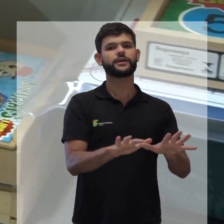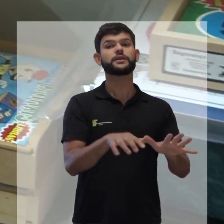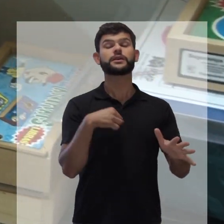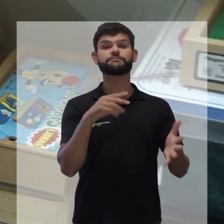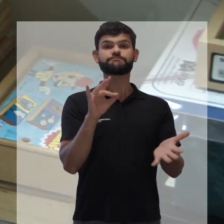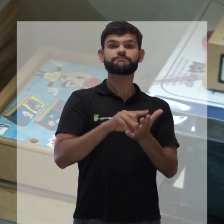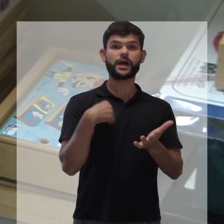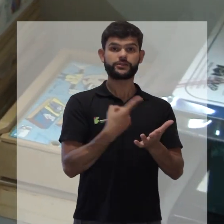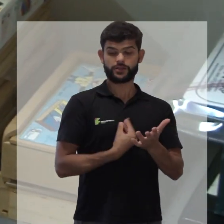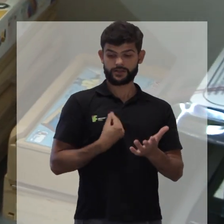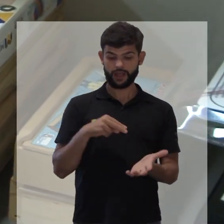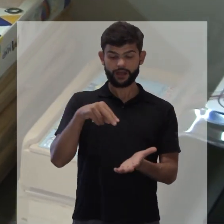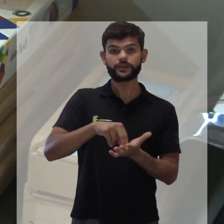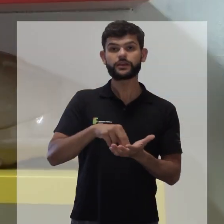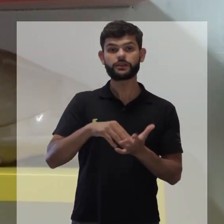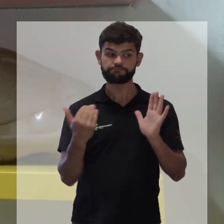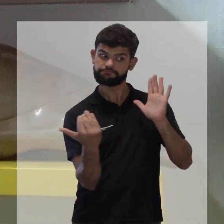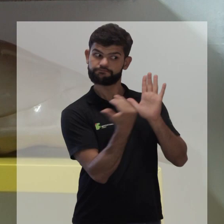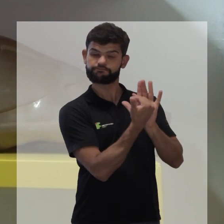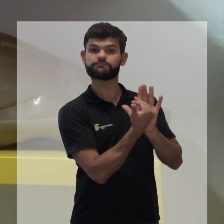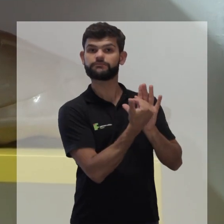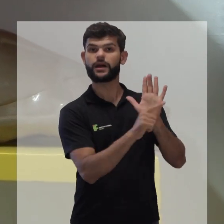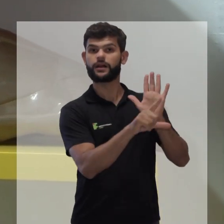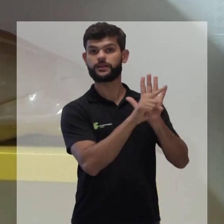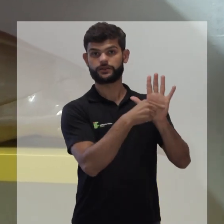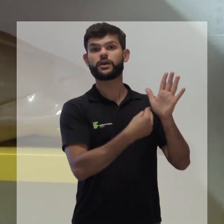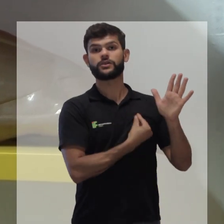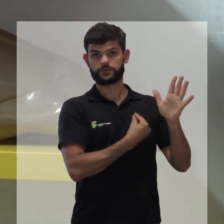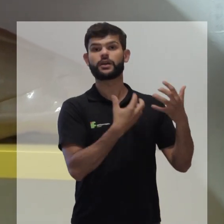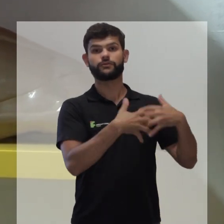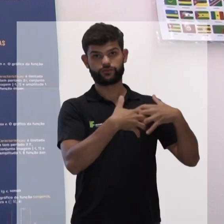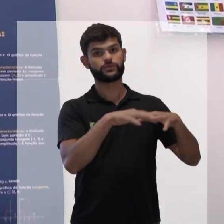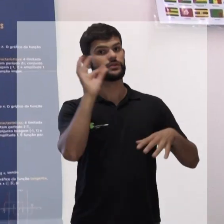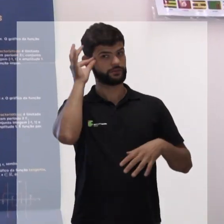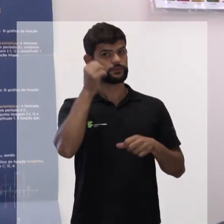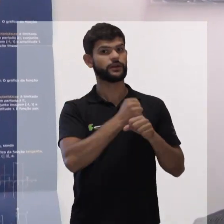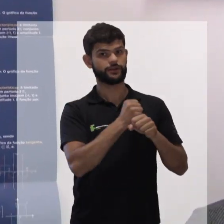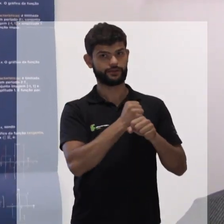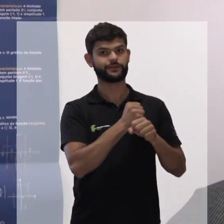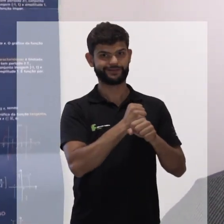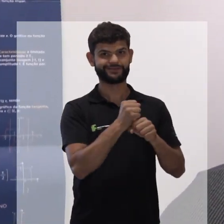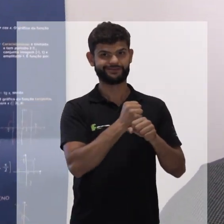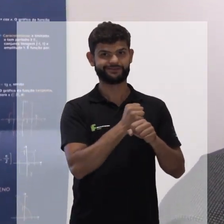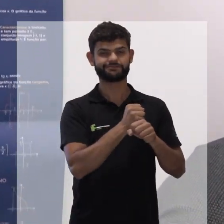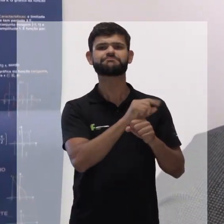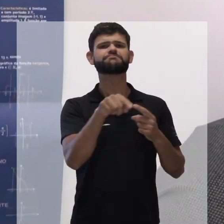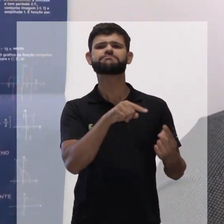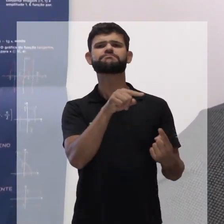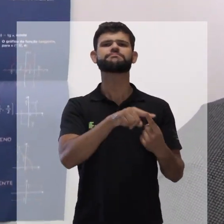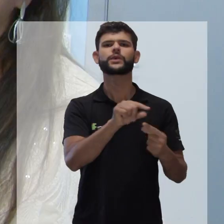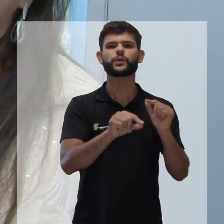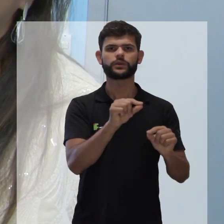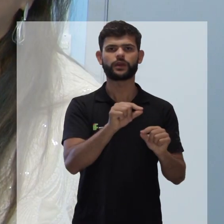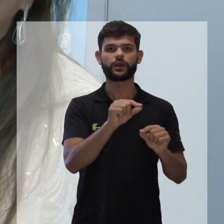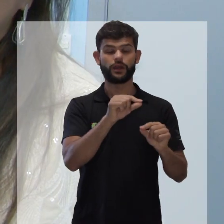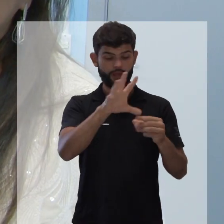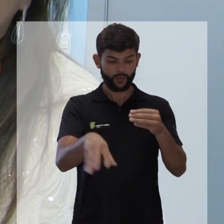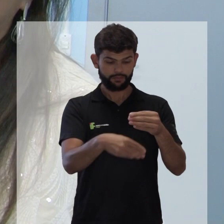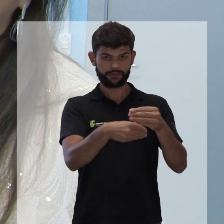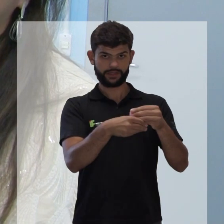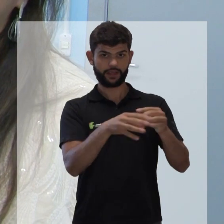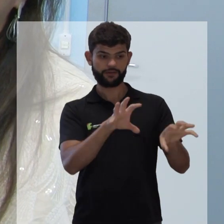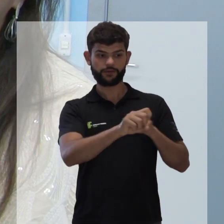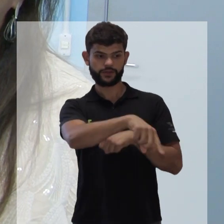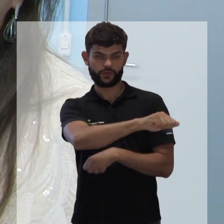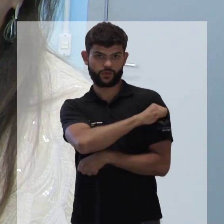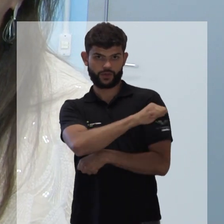nós estamos aqui cumprindo uma legislação que já está em vigor há um bom tempo, com o objetivo de